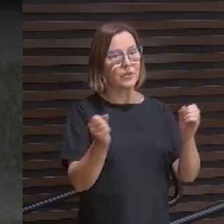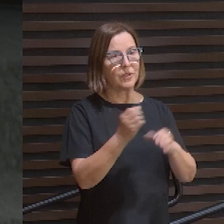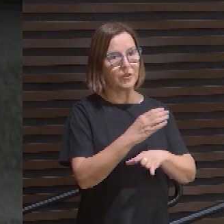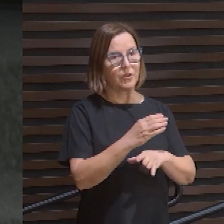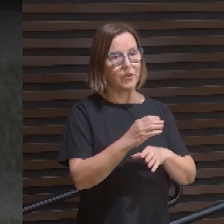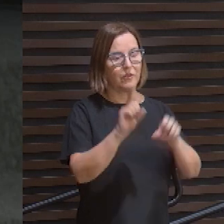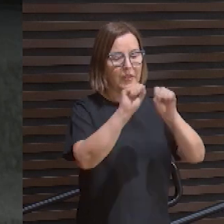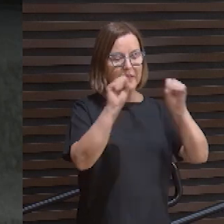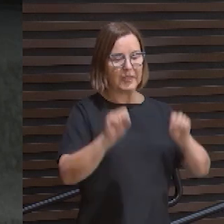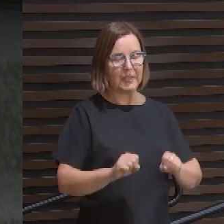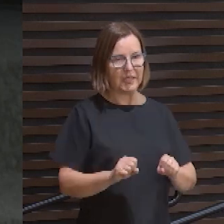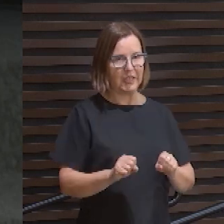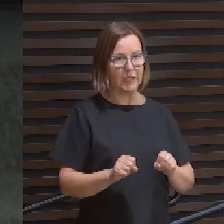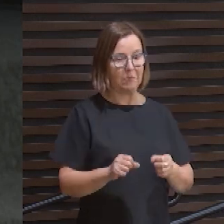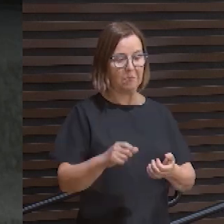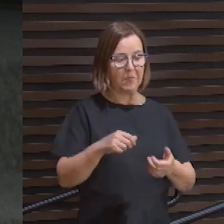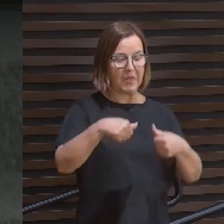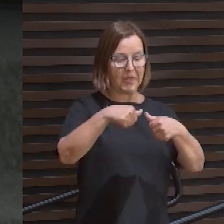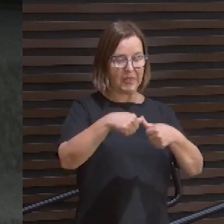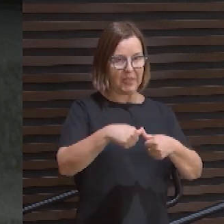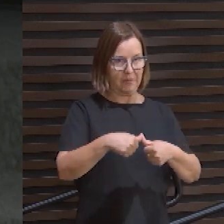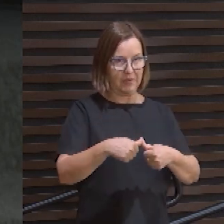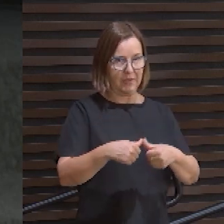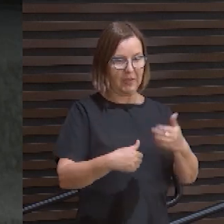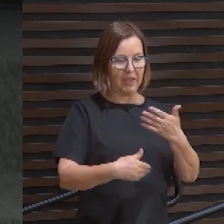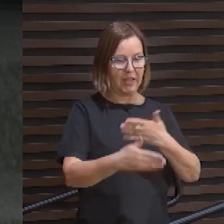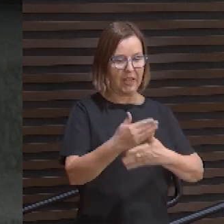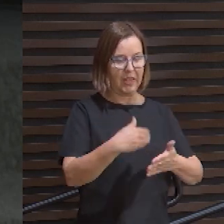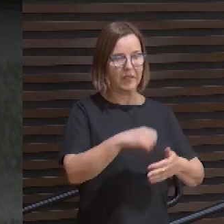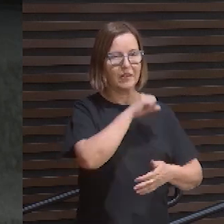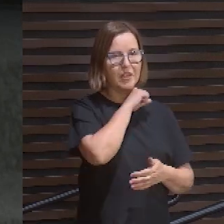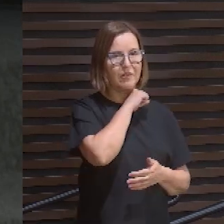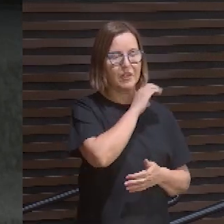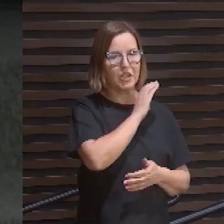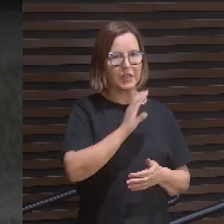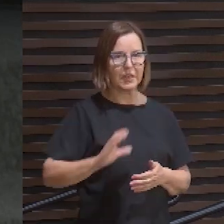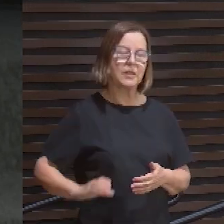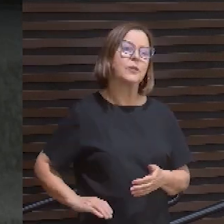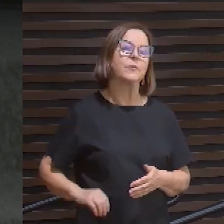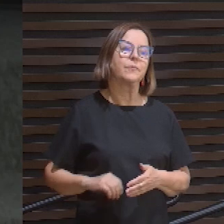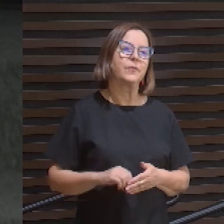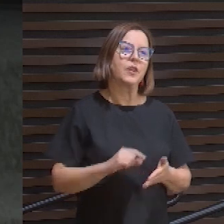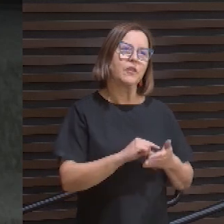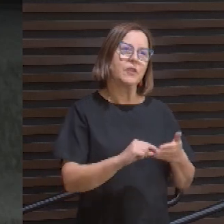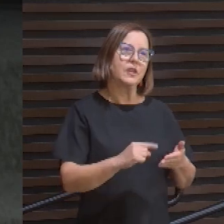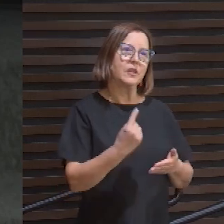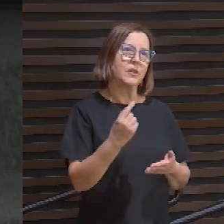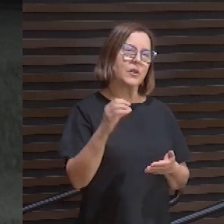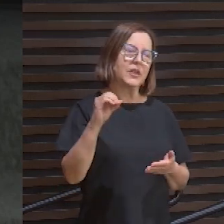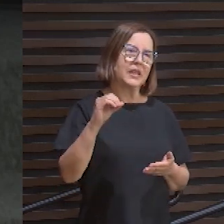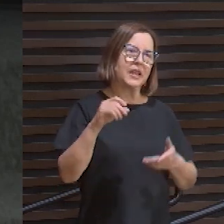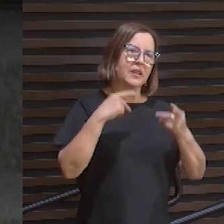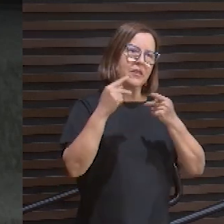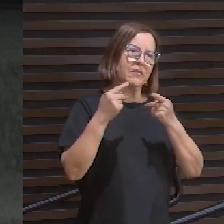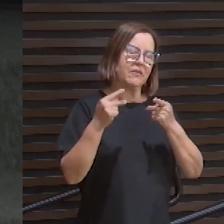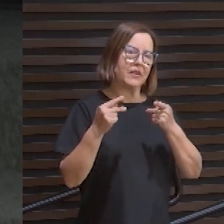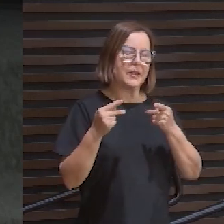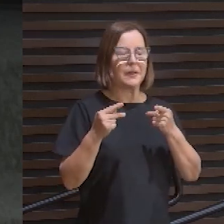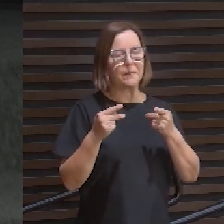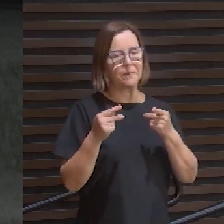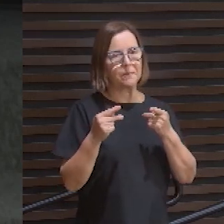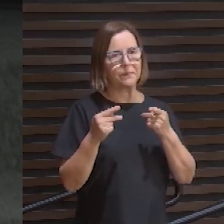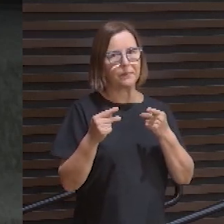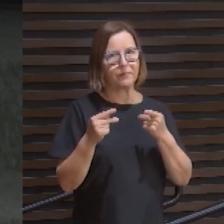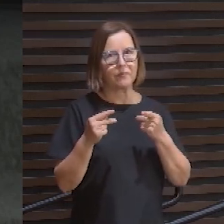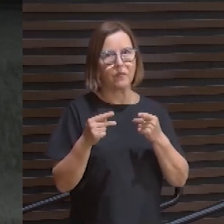A palavra-chave, aqui no versículo 10, eu quero ler esse versículo 10, nessa vontade